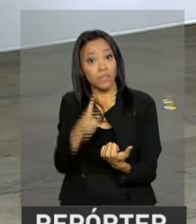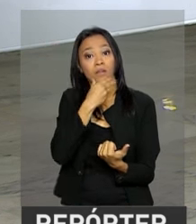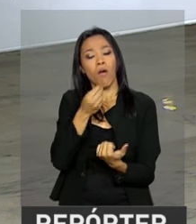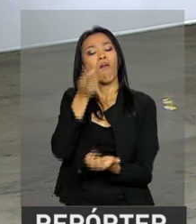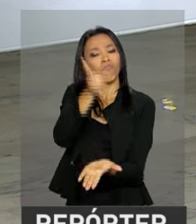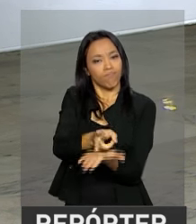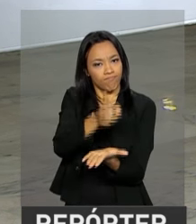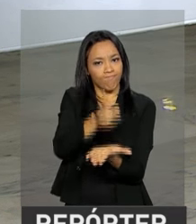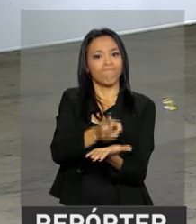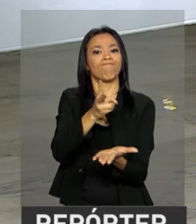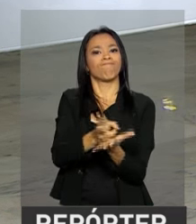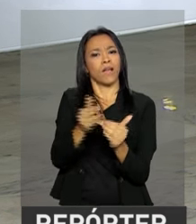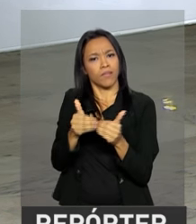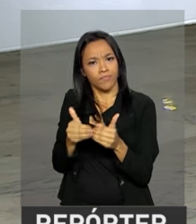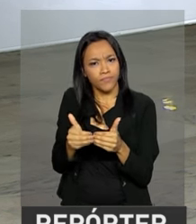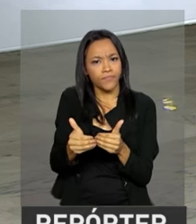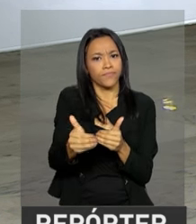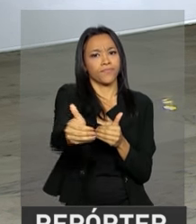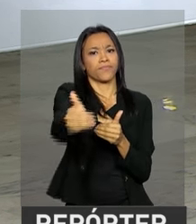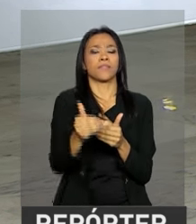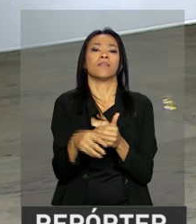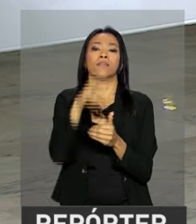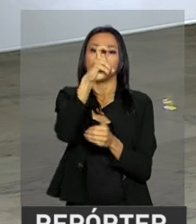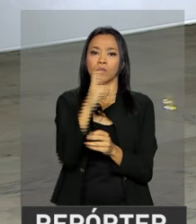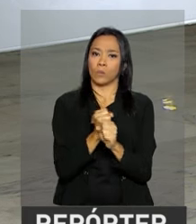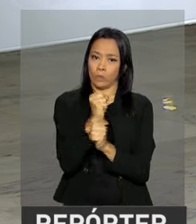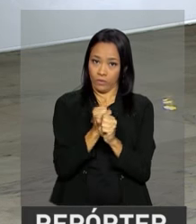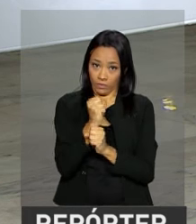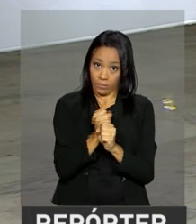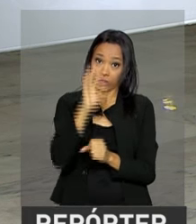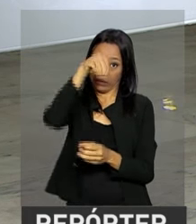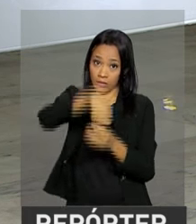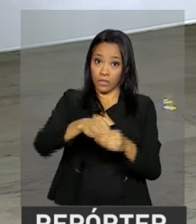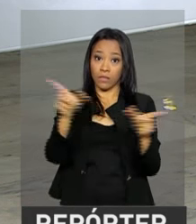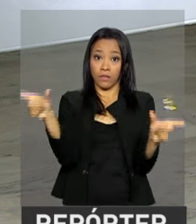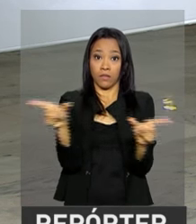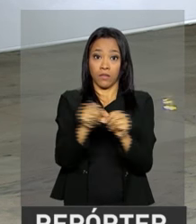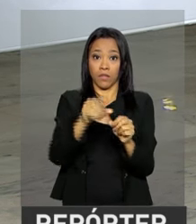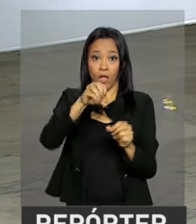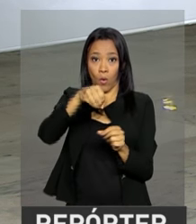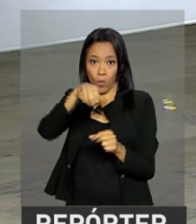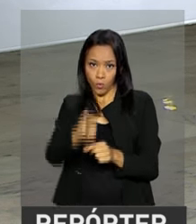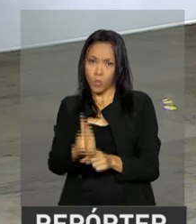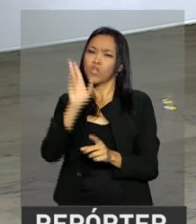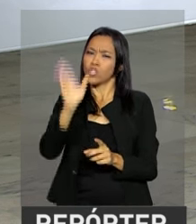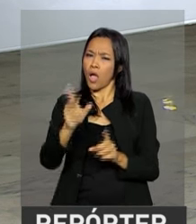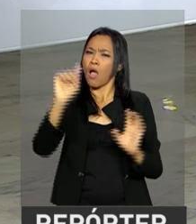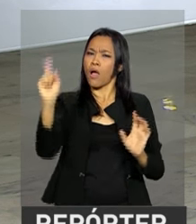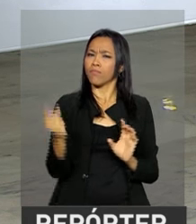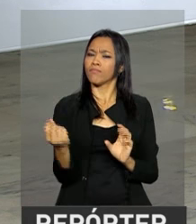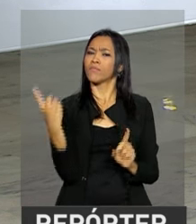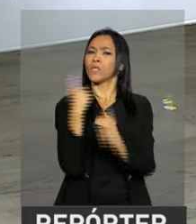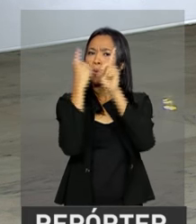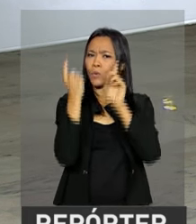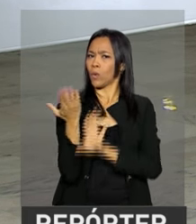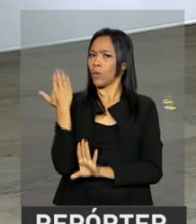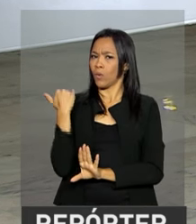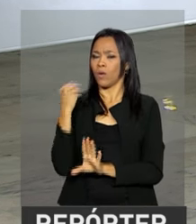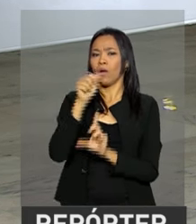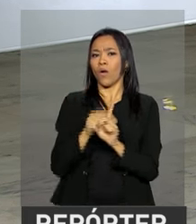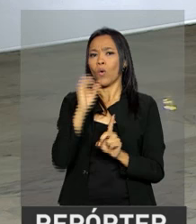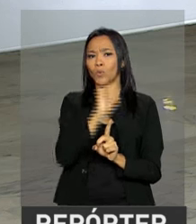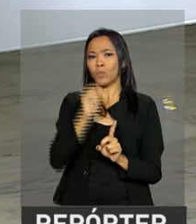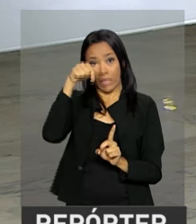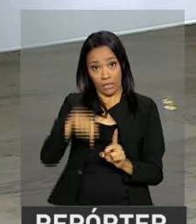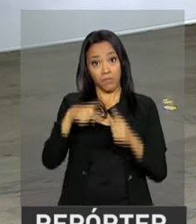deve ficar presidindo então a organização pelos próximos 5 anos ele já se encontrou com o presidente Michel Temer em outubro do ano passado aqui